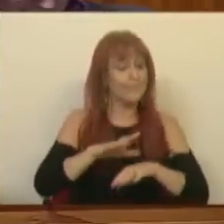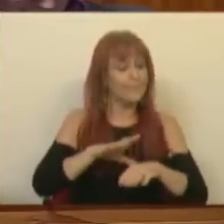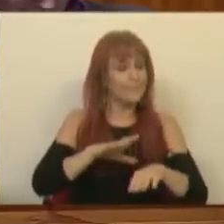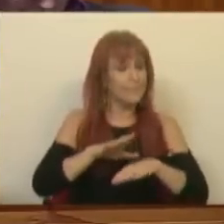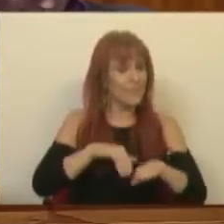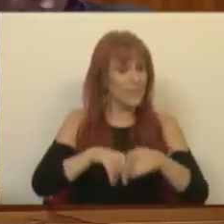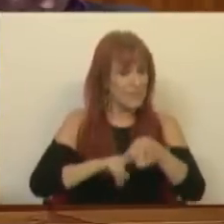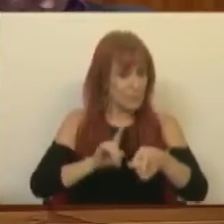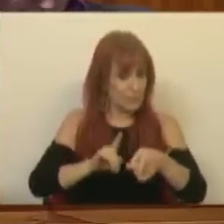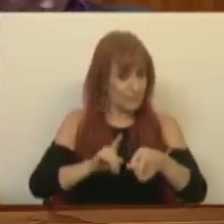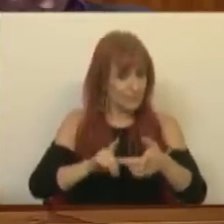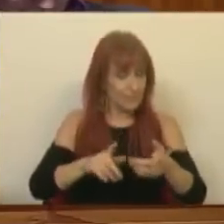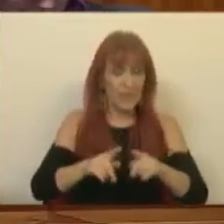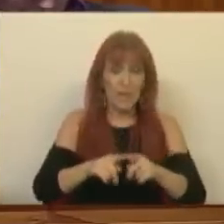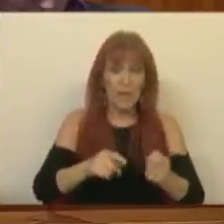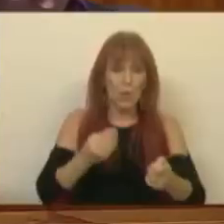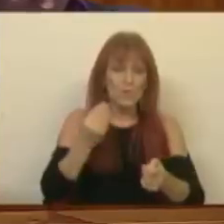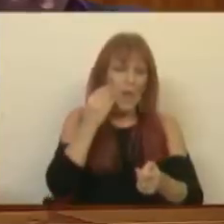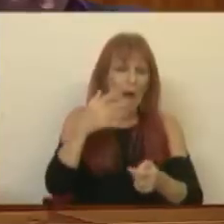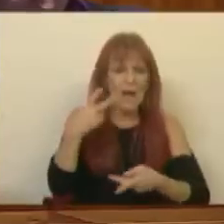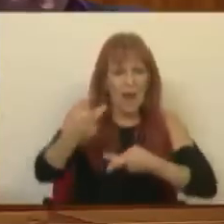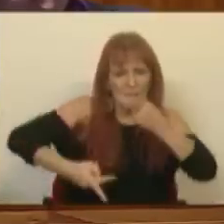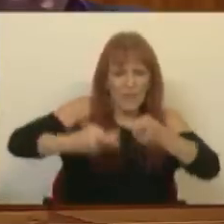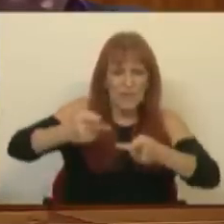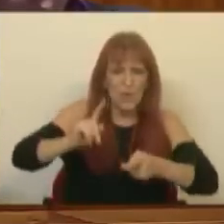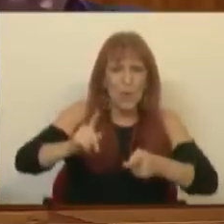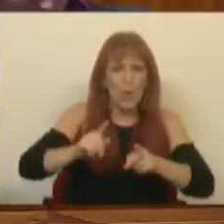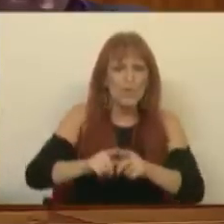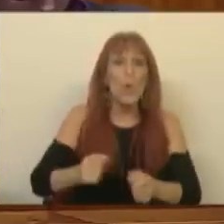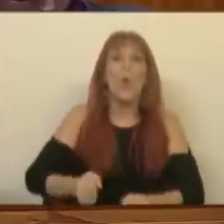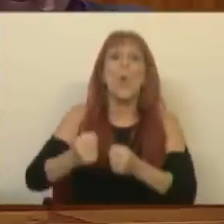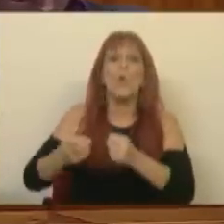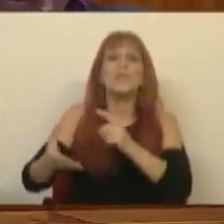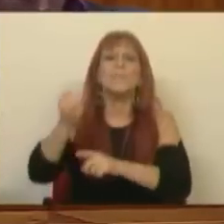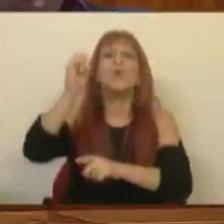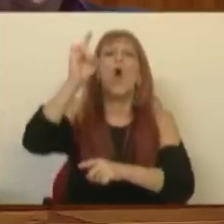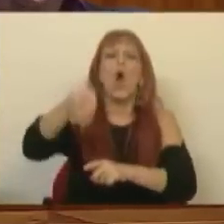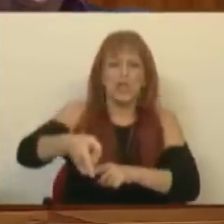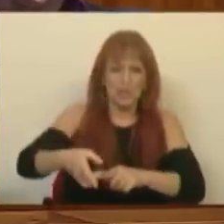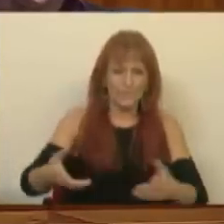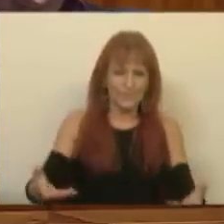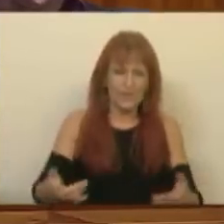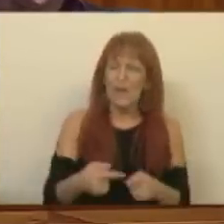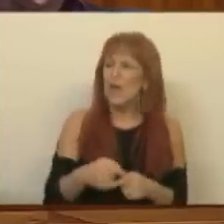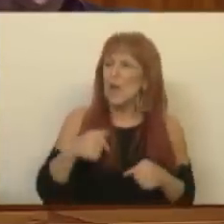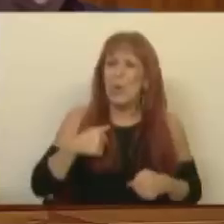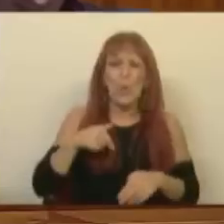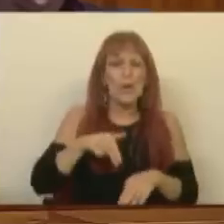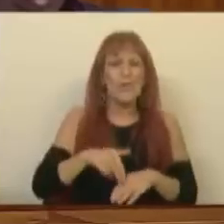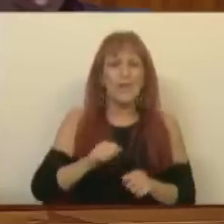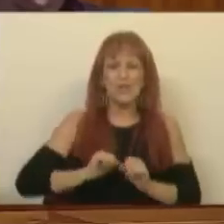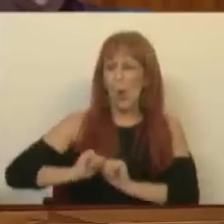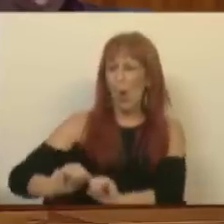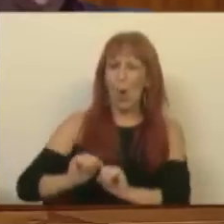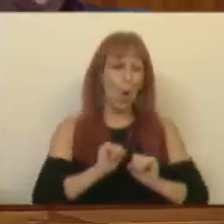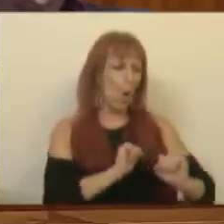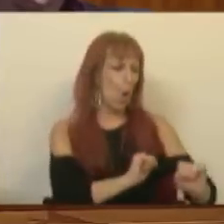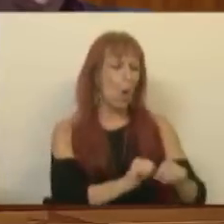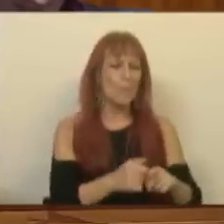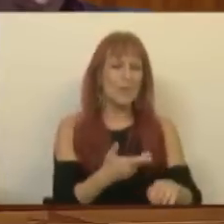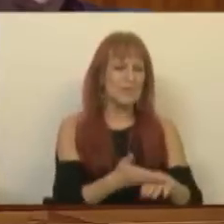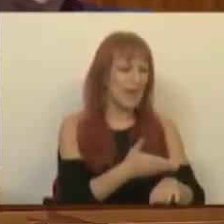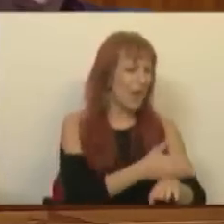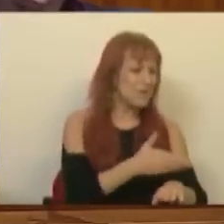e também um ponto de vista da avaliação O que é que conseguimos compra eu não estou aqui para fazer oposição aos 15 anos